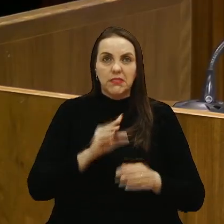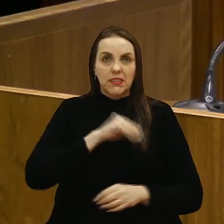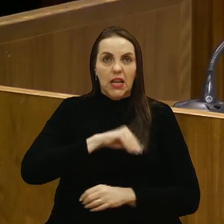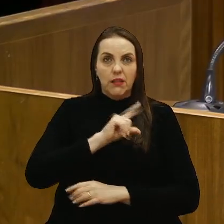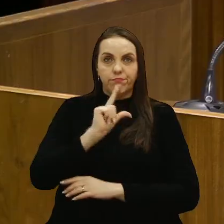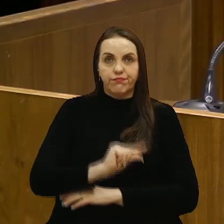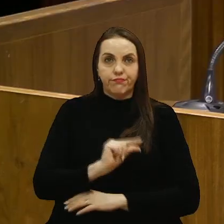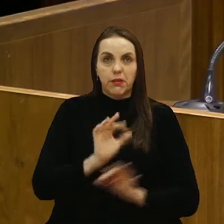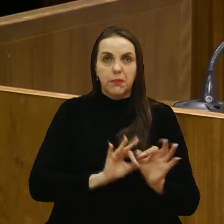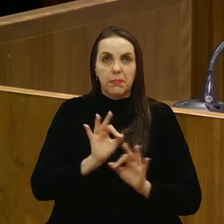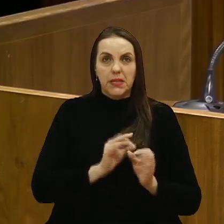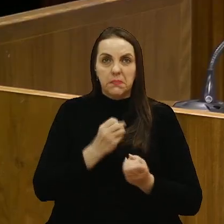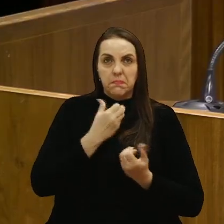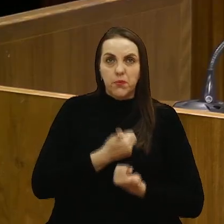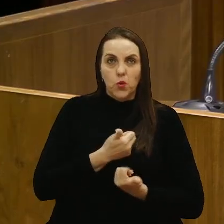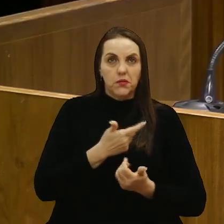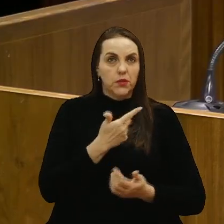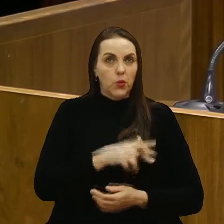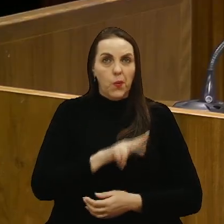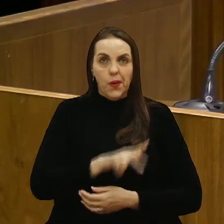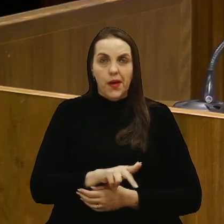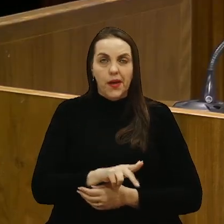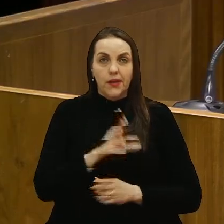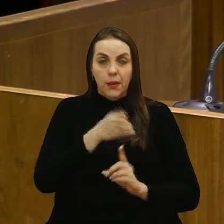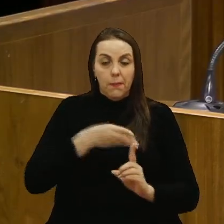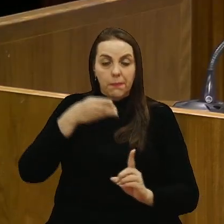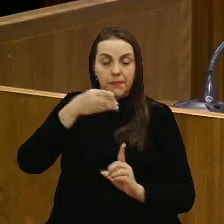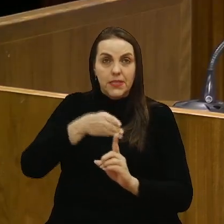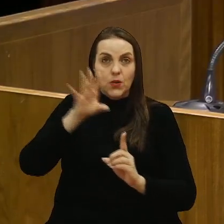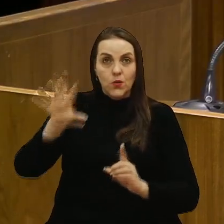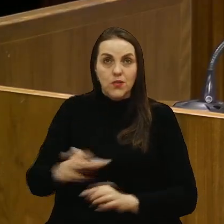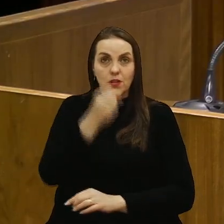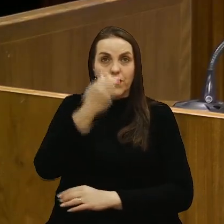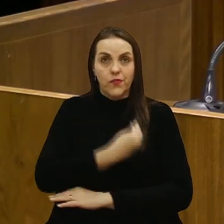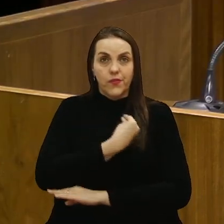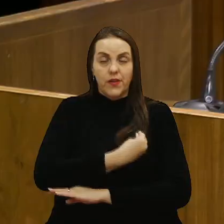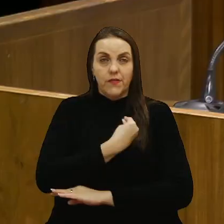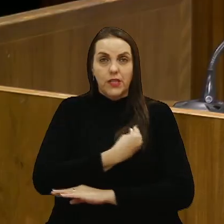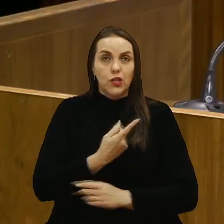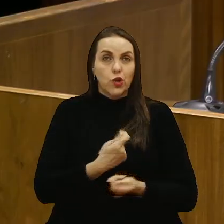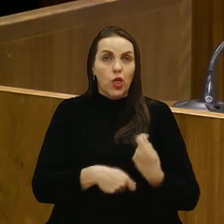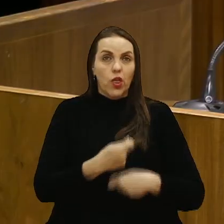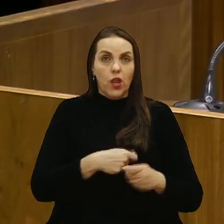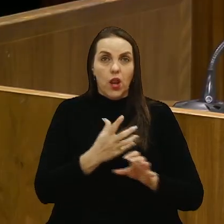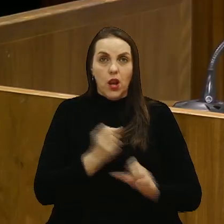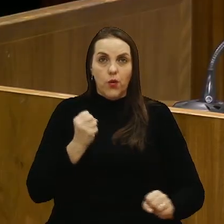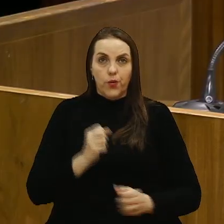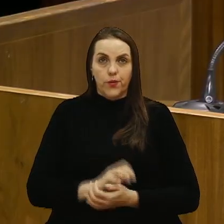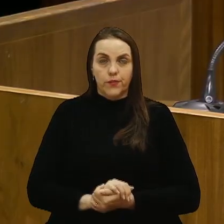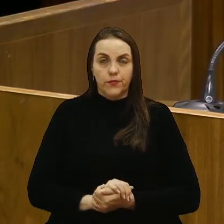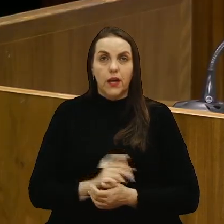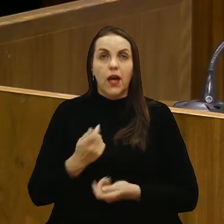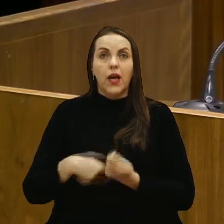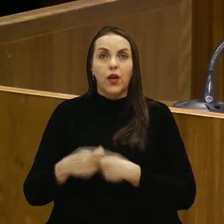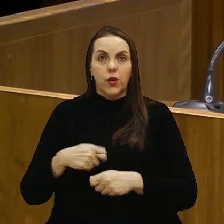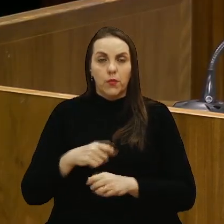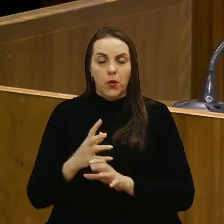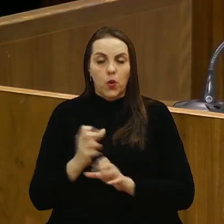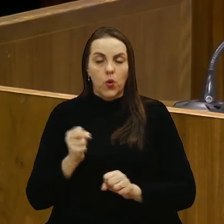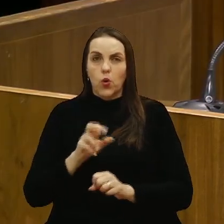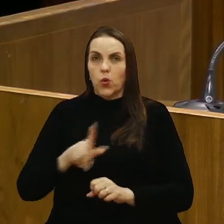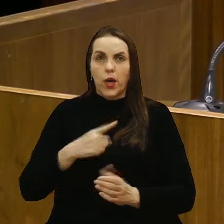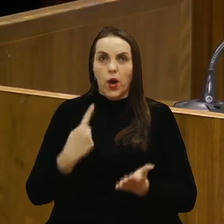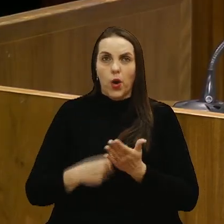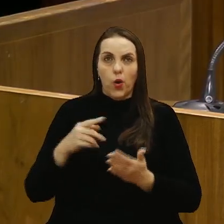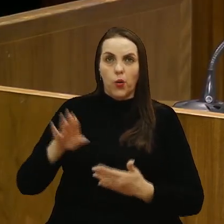preparo adequado, troca a missão de salvar vidas pela lógica econômica e pelo lucro. A economia ou o lucro não tem compromisso